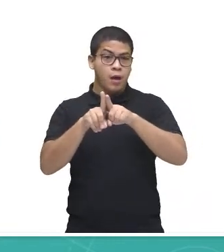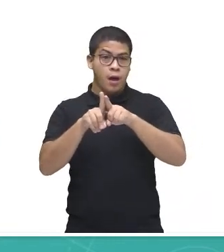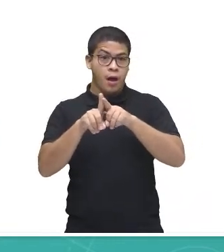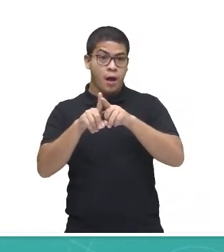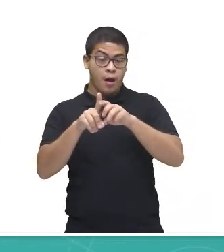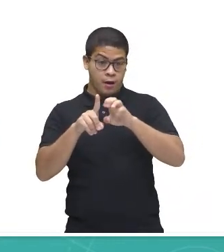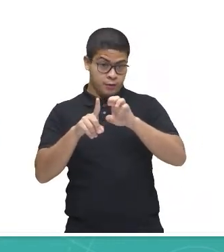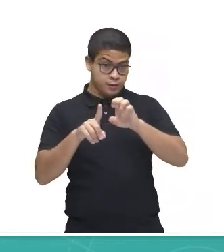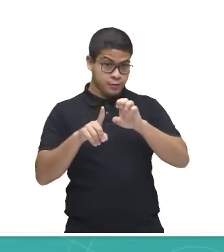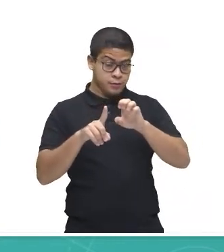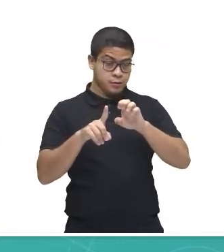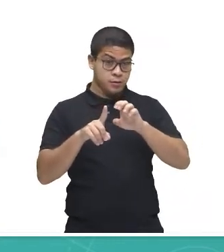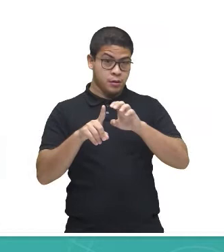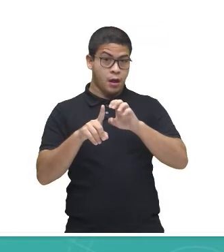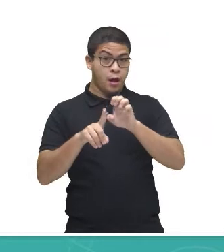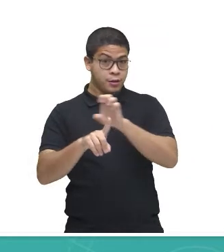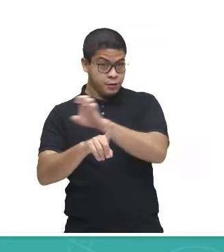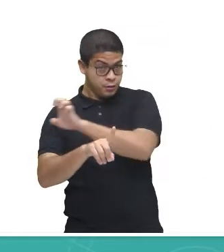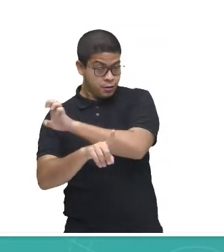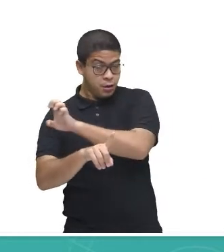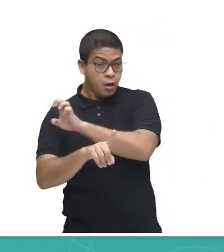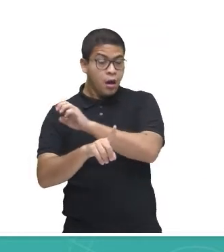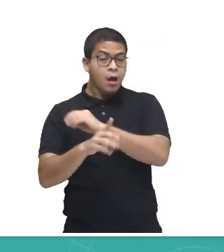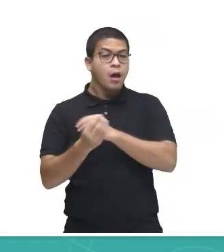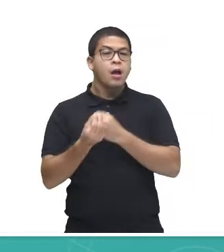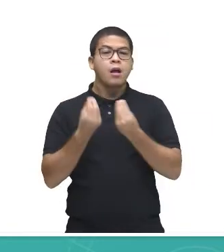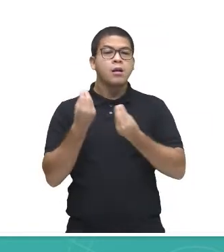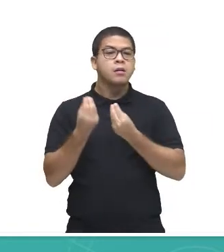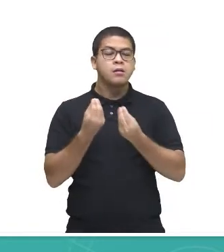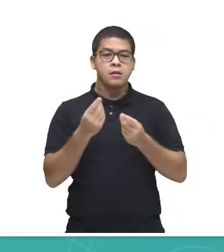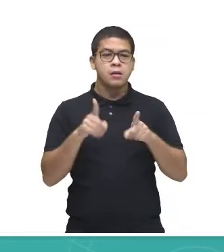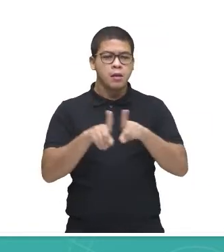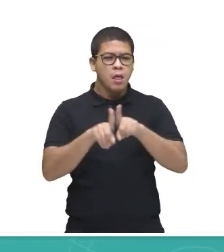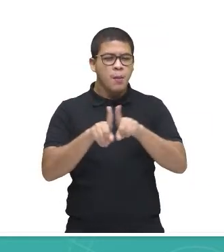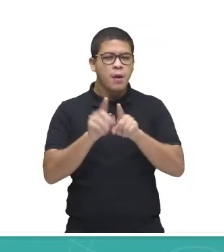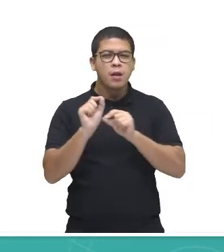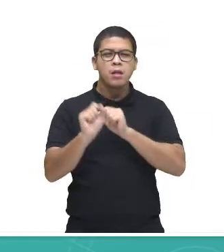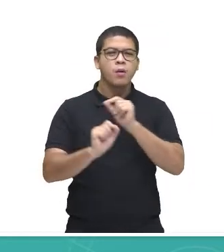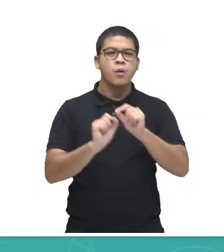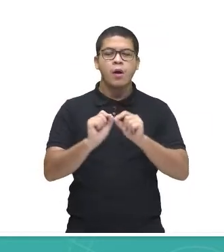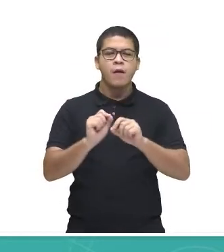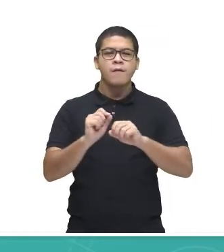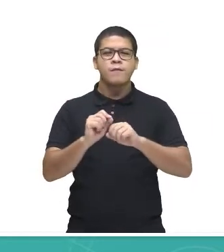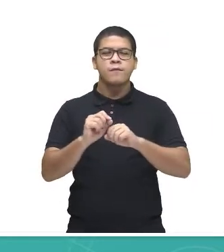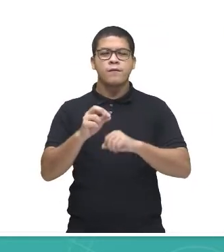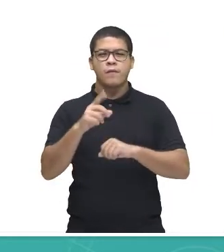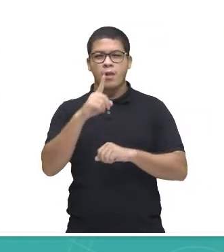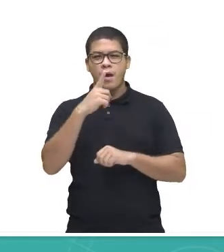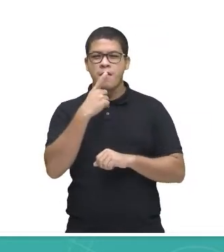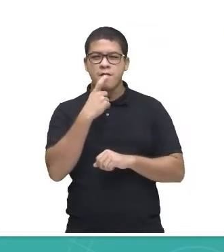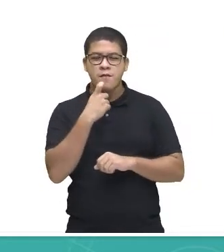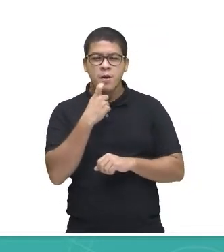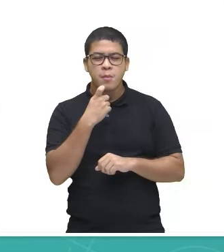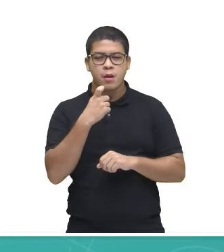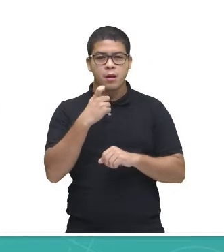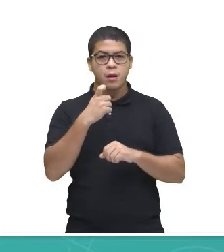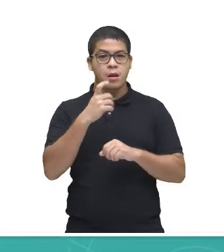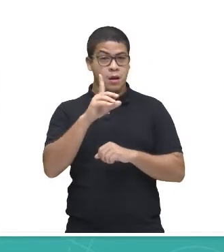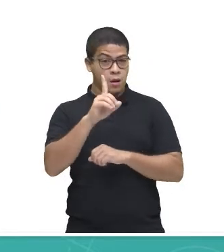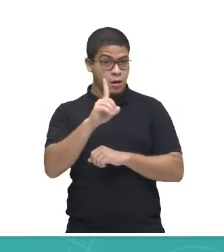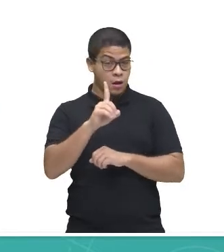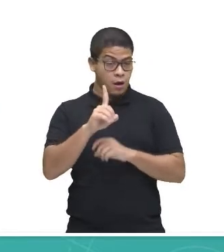reta transversal, e nós temos esses ângulos em vermelho, que estão localizados à direita da